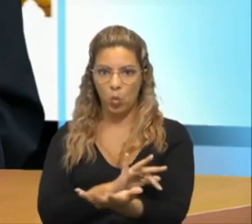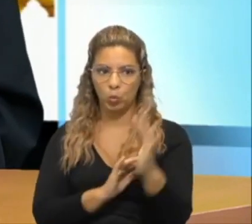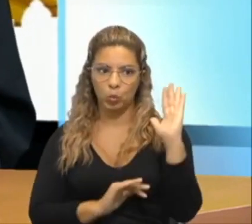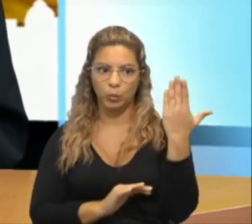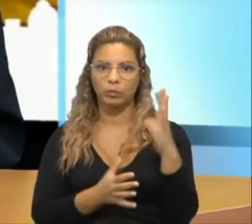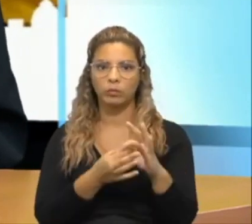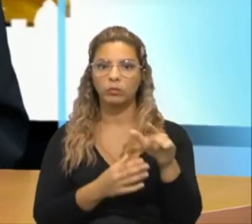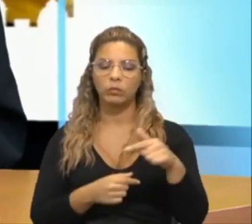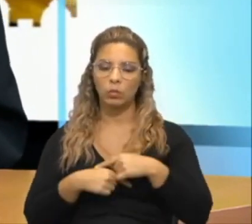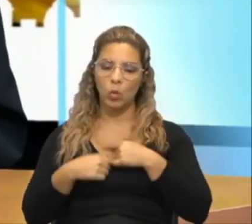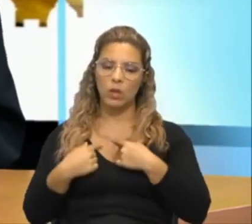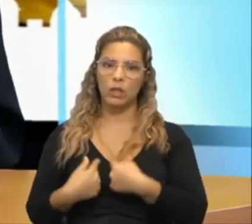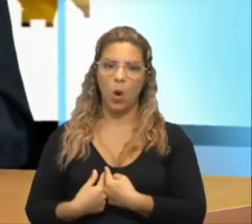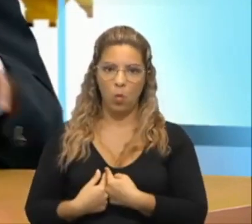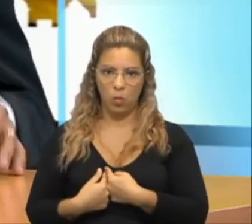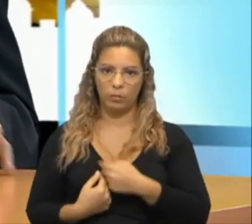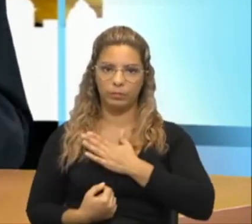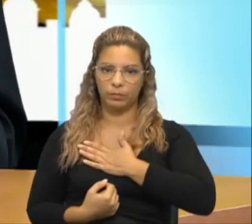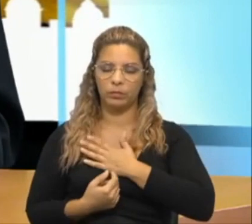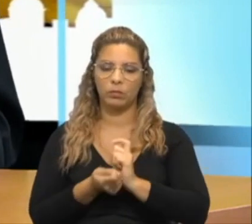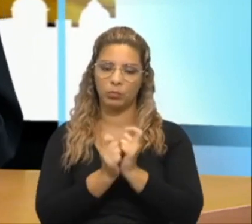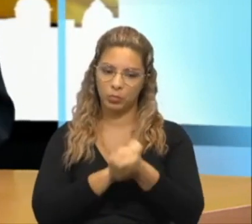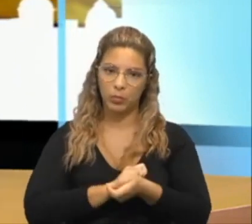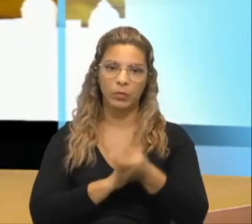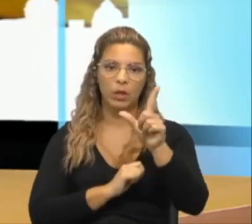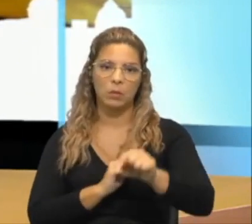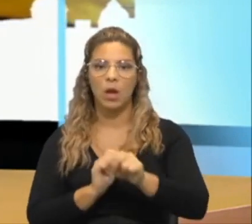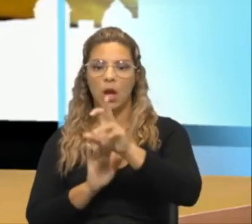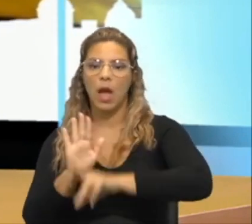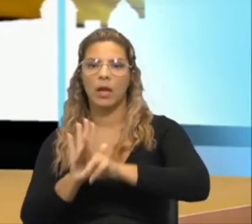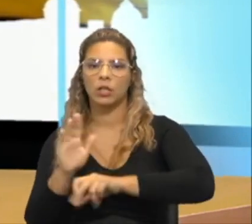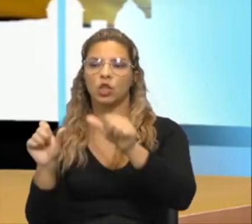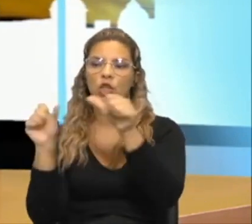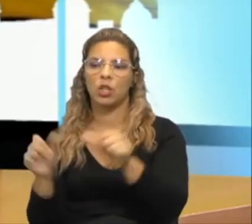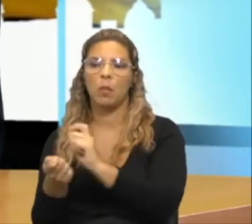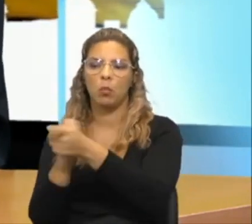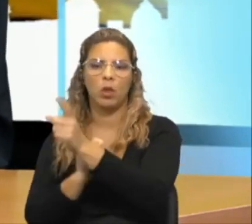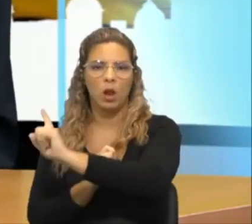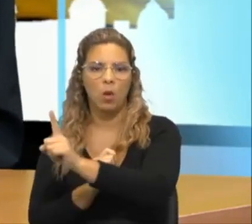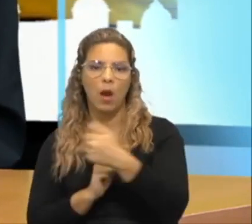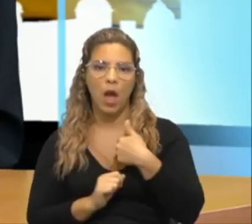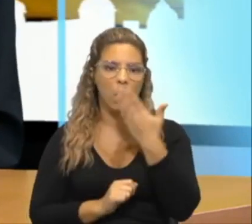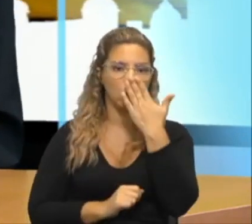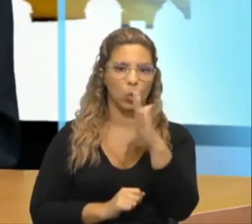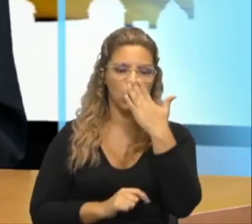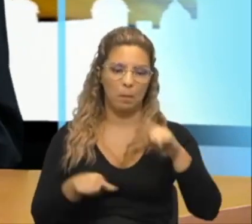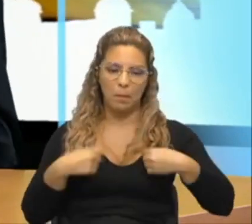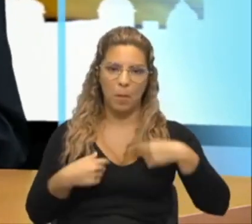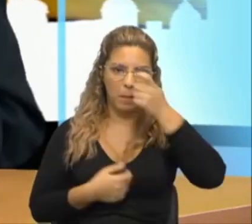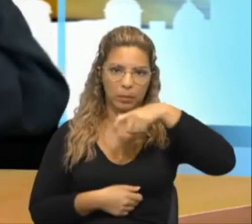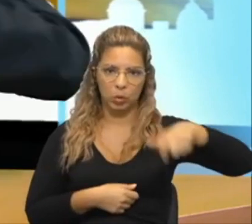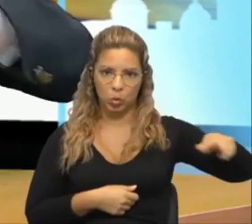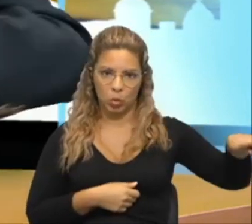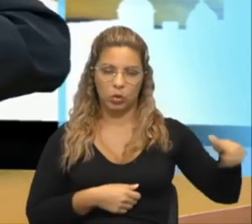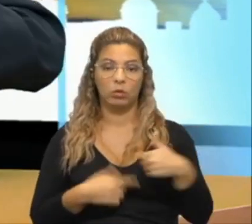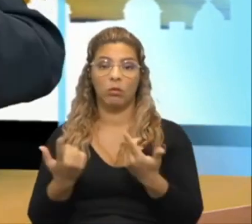dos corações, é a mudança das atitudes. Não tanto de regras e sistemas, mas das pessoas. E é isto, o Papa não fez nenhuma proposta de alteração